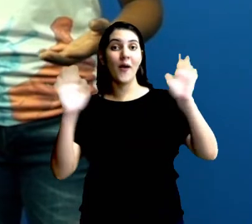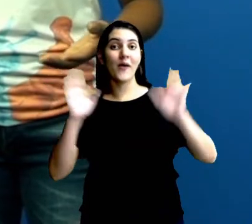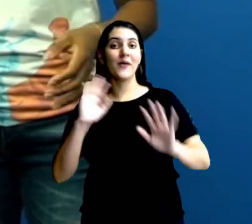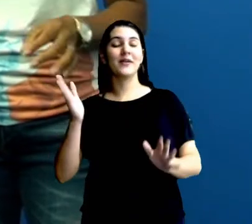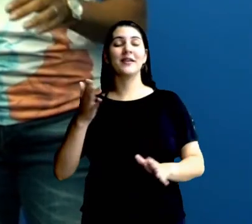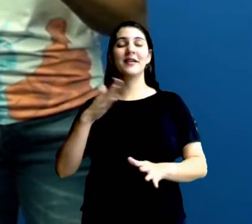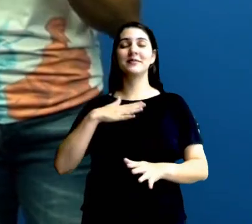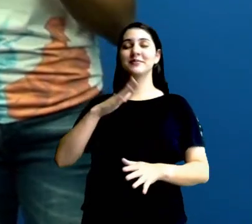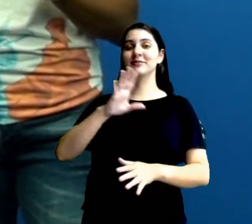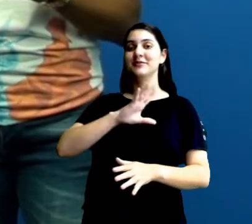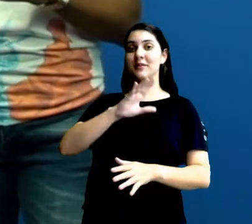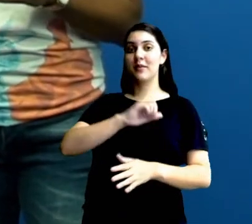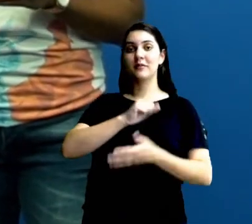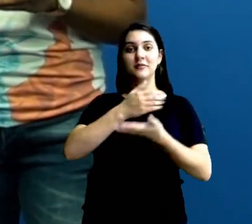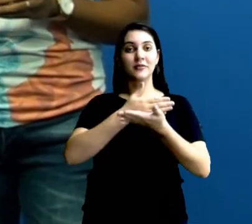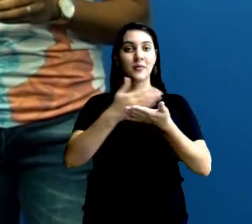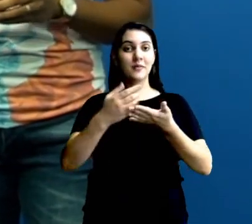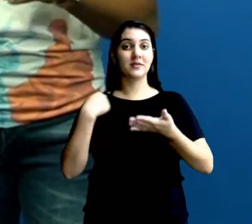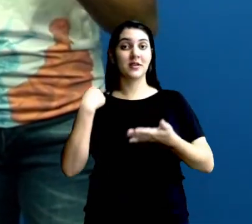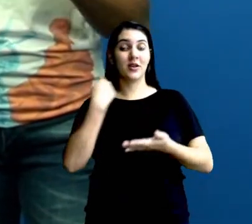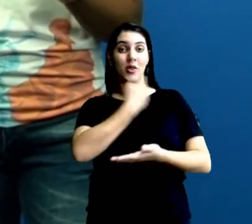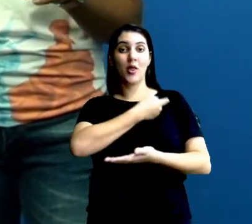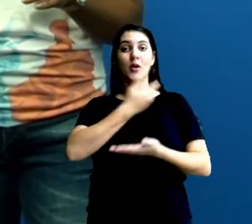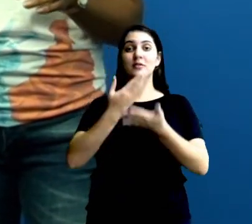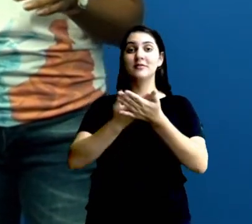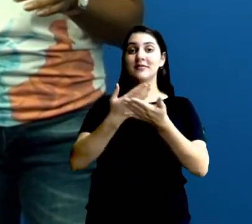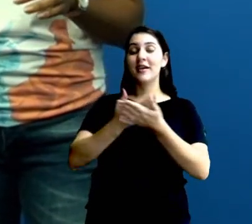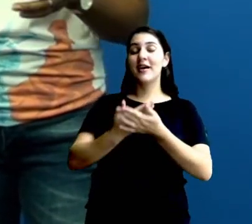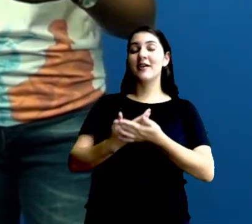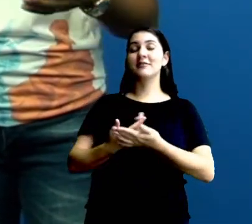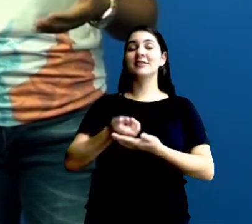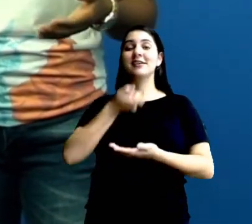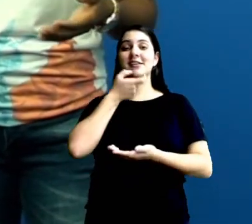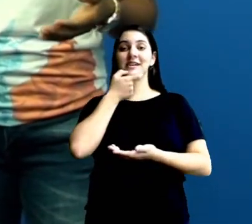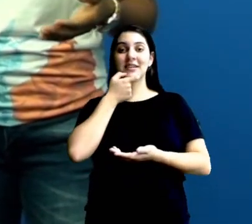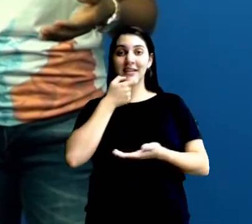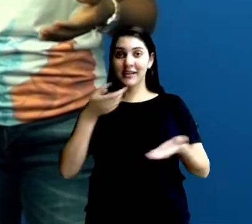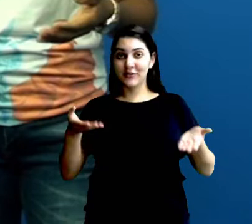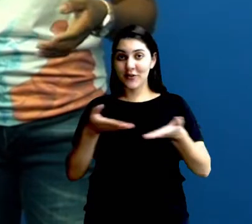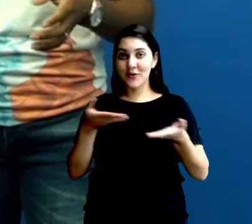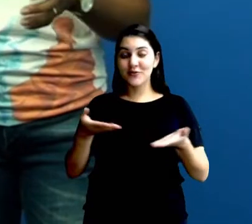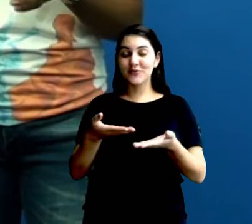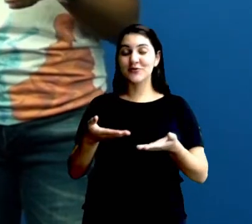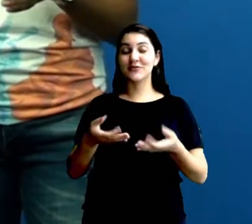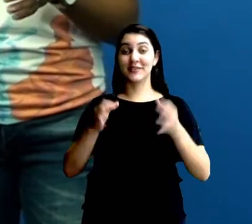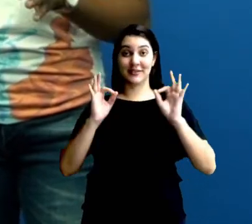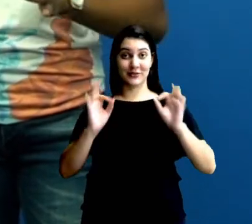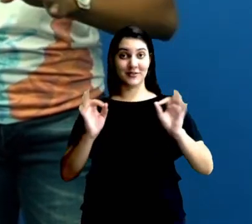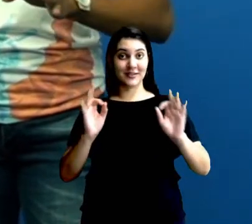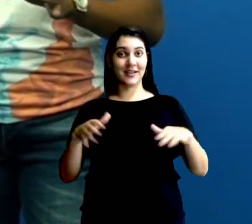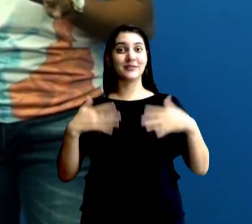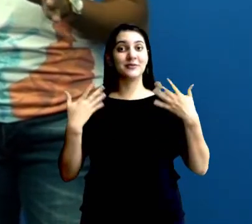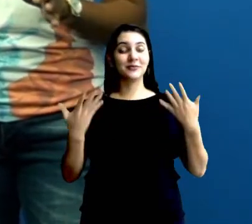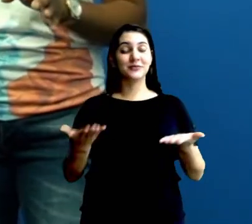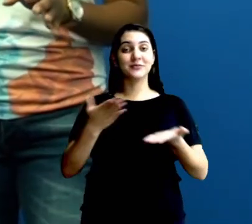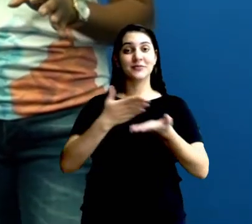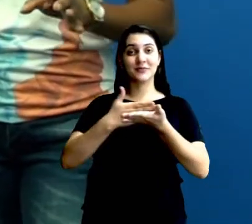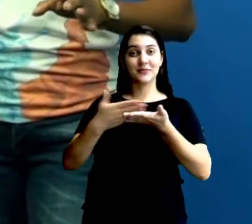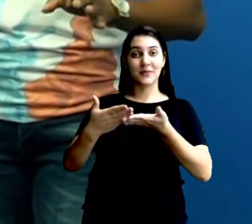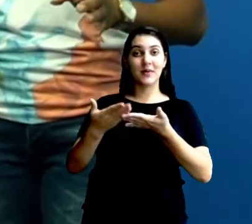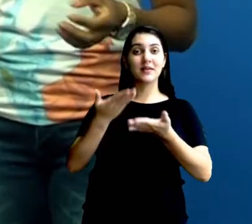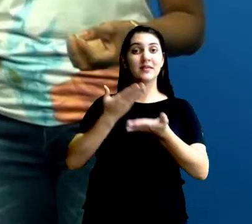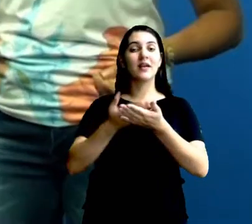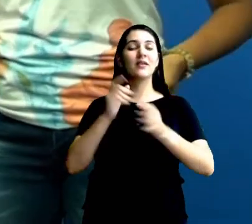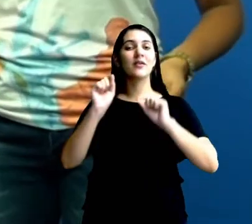Olá, meus amores! Vamos começar a nossa aula de língua inglesa de hoje. Todo mundo preparado? Então, né? A gente já começa a